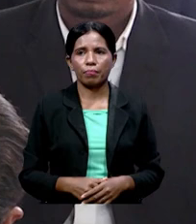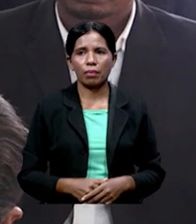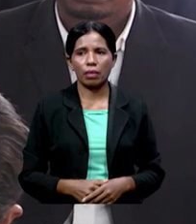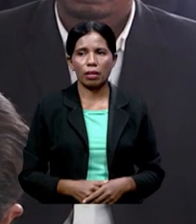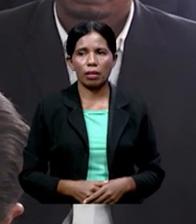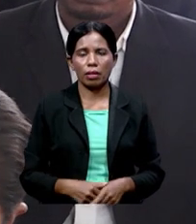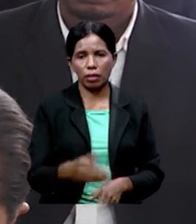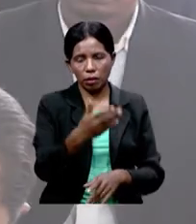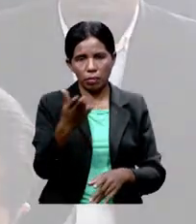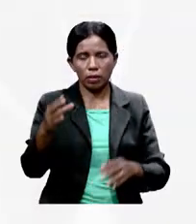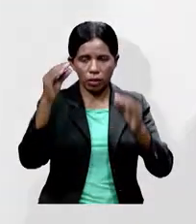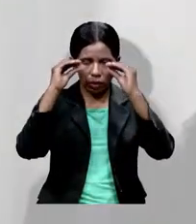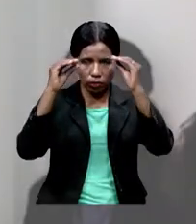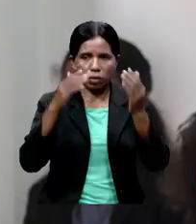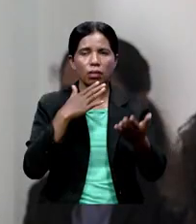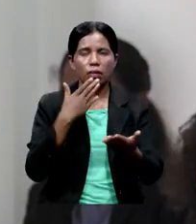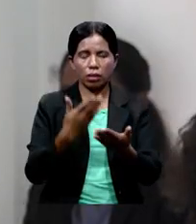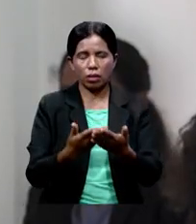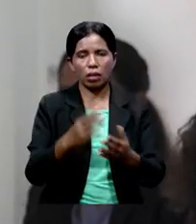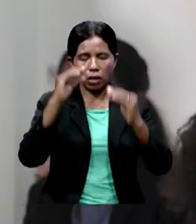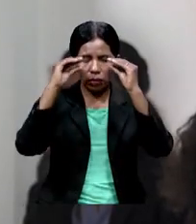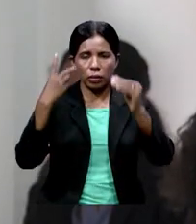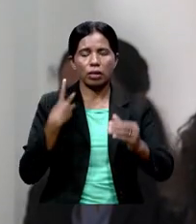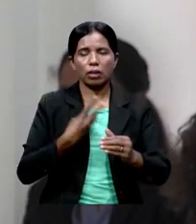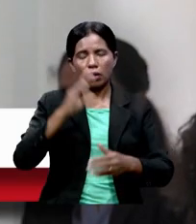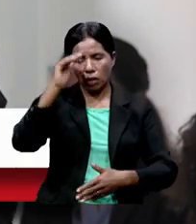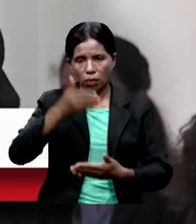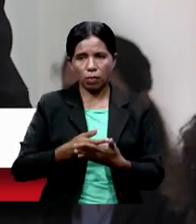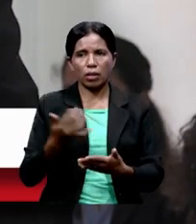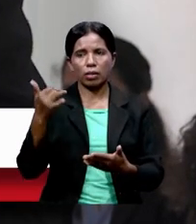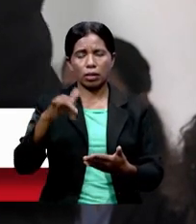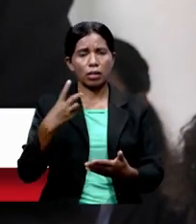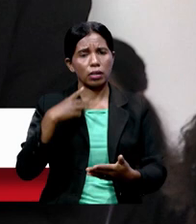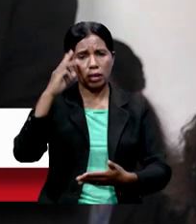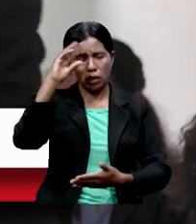ser servido dia. A nós, então, não vamos ser. Então, não vamos para.